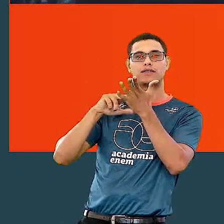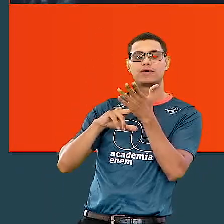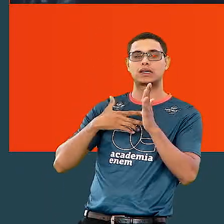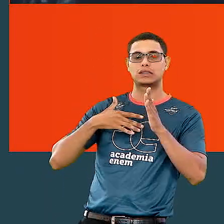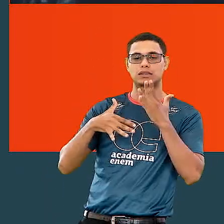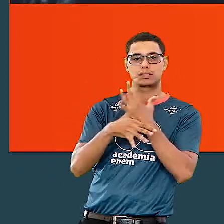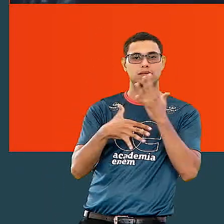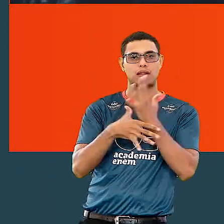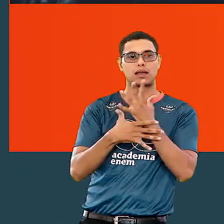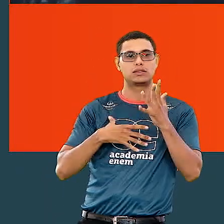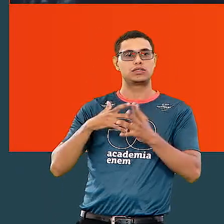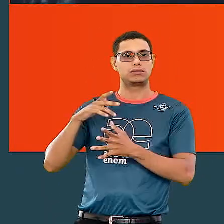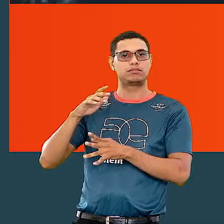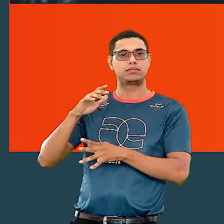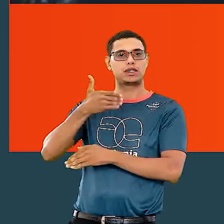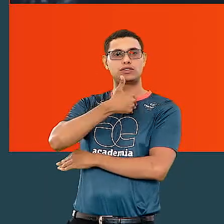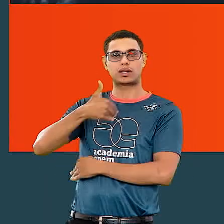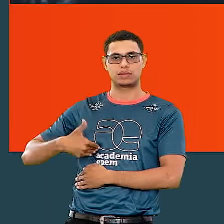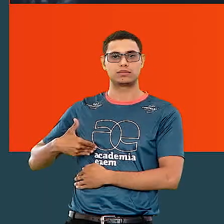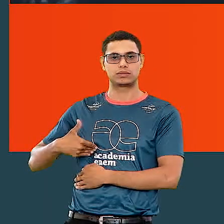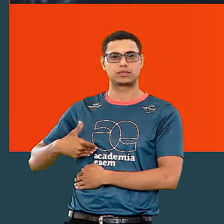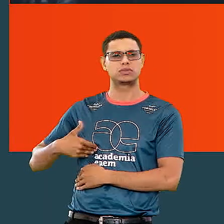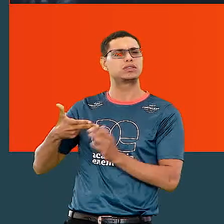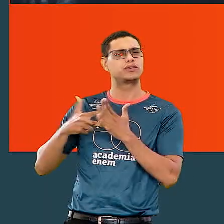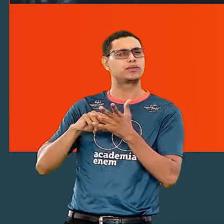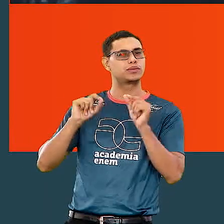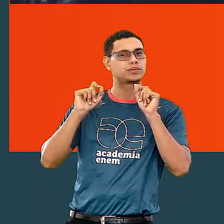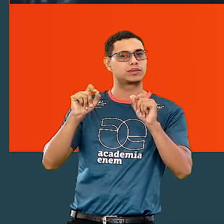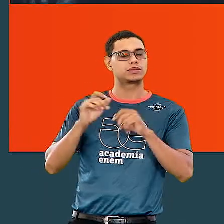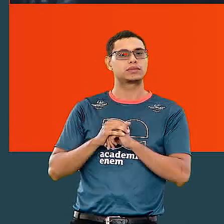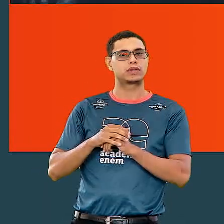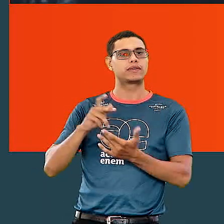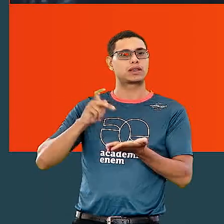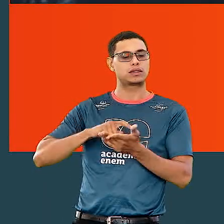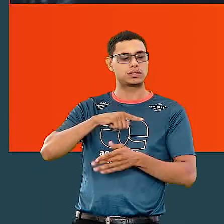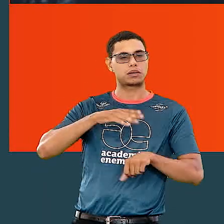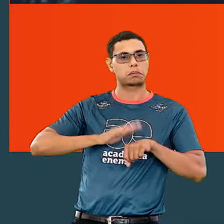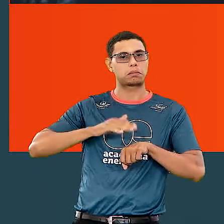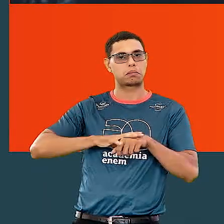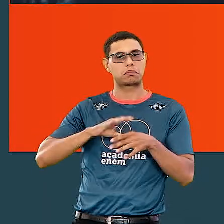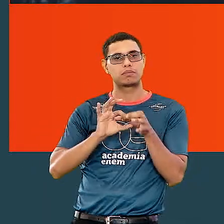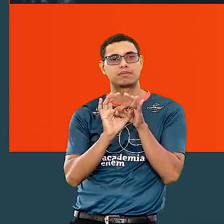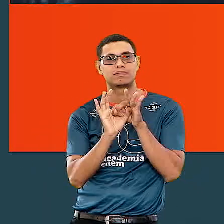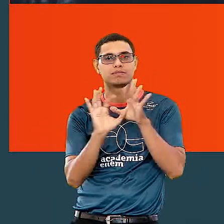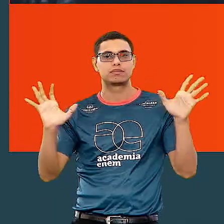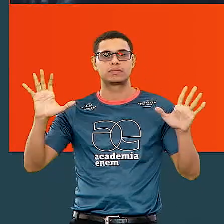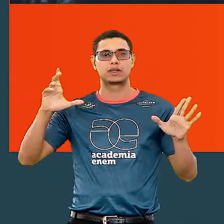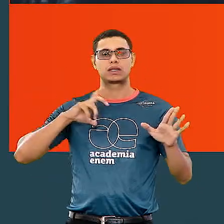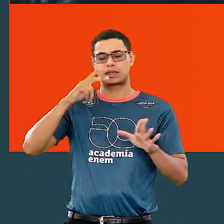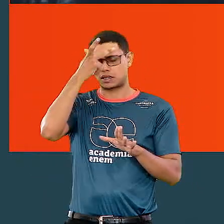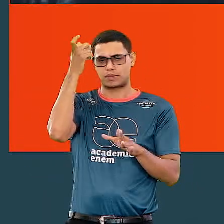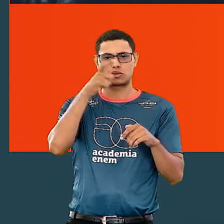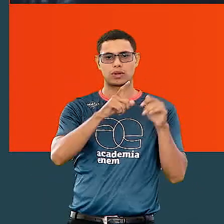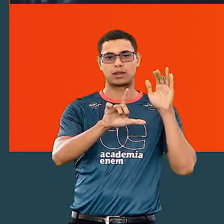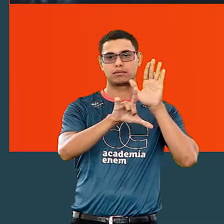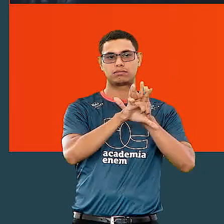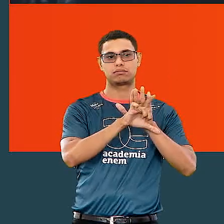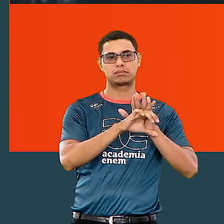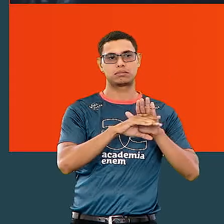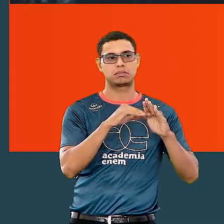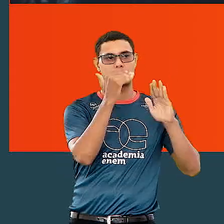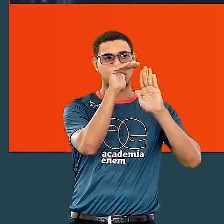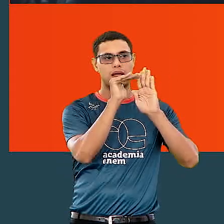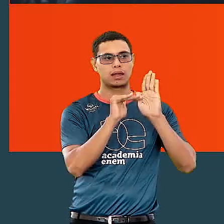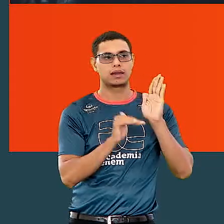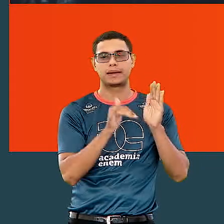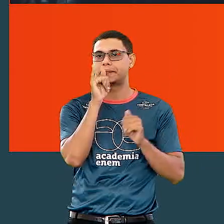Cidade-estado. O que é uma cidade-estado? É uma cidade que pode se gerir por conta própria. É uma cidade que tem suas próprias leis. É como se aqui